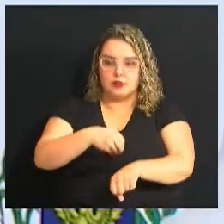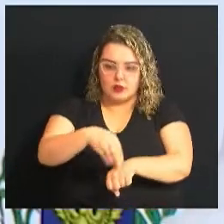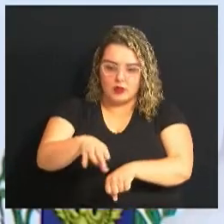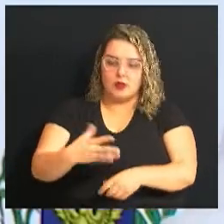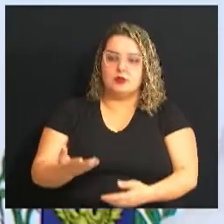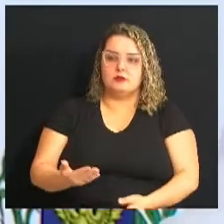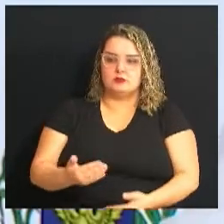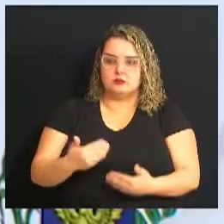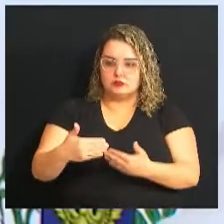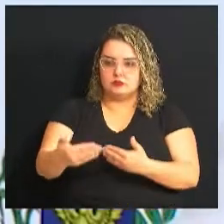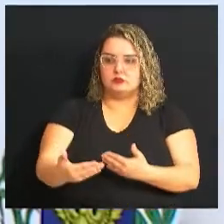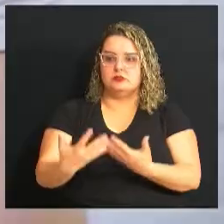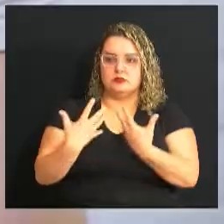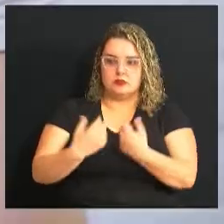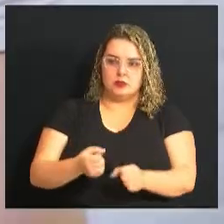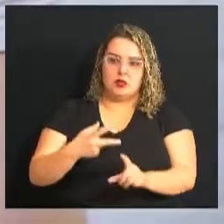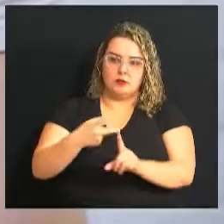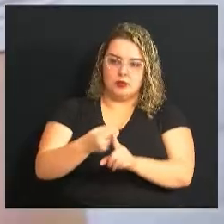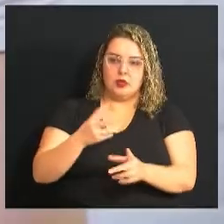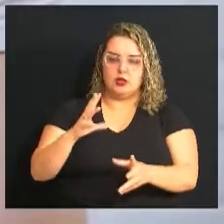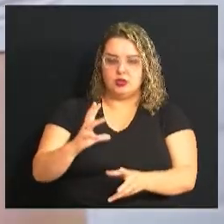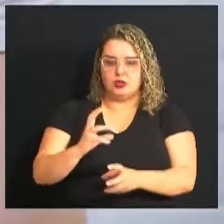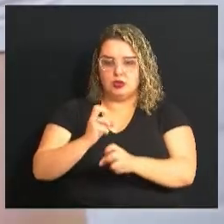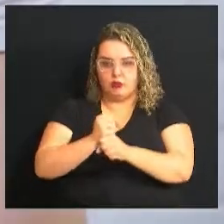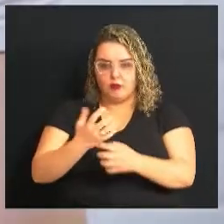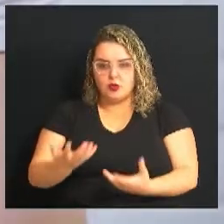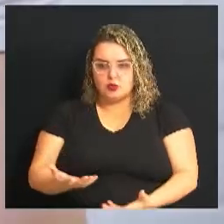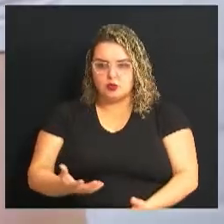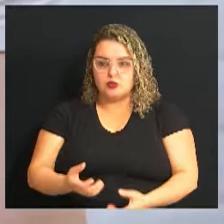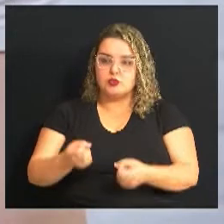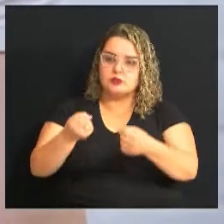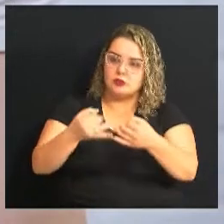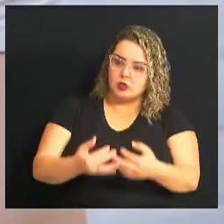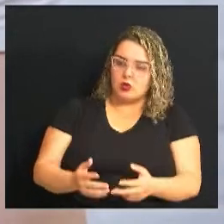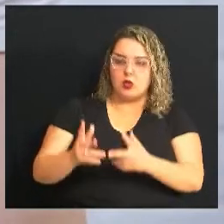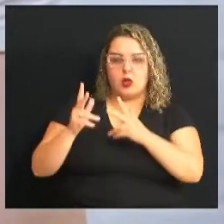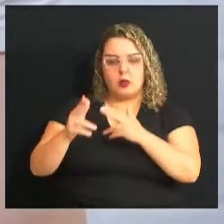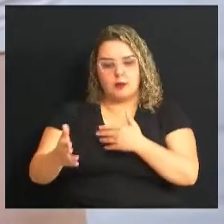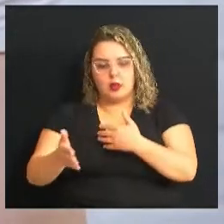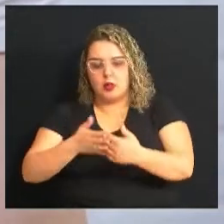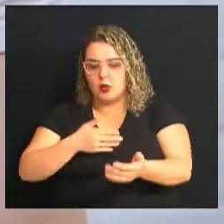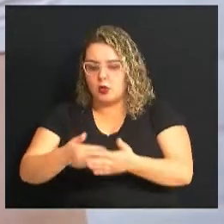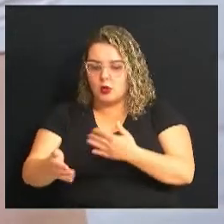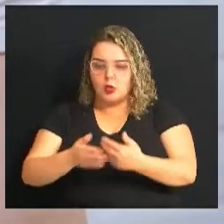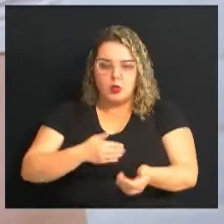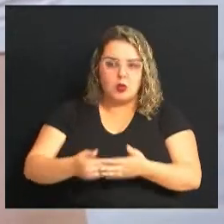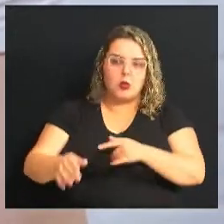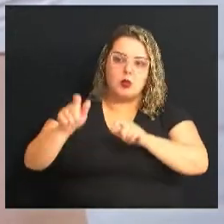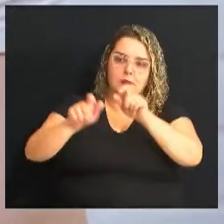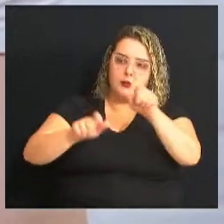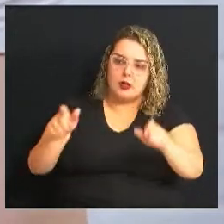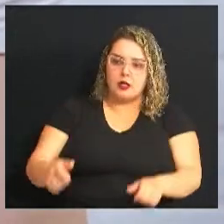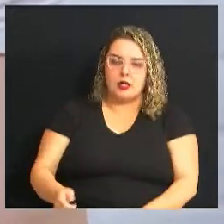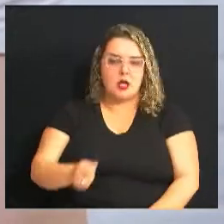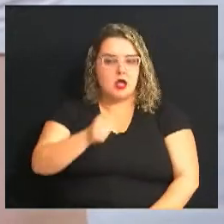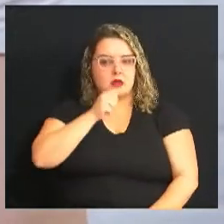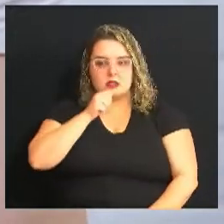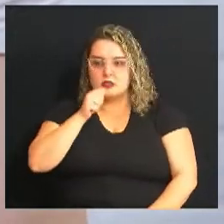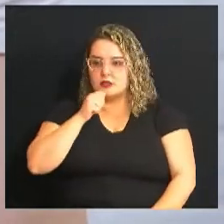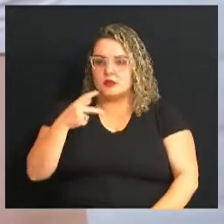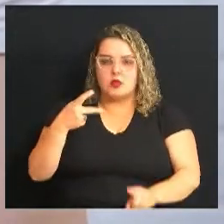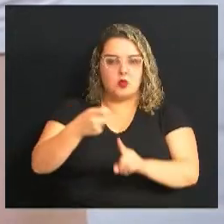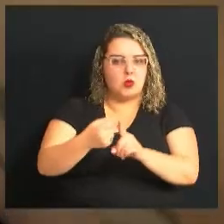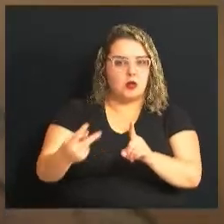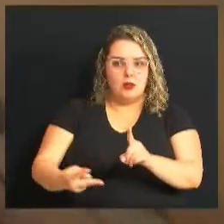para receber a dose de reforço. As orientações são as mesmas para qualquer pessoa que ainda não tiver tomado a segunda dose